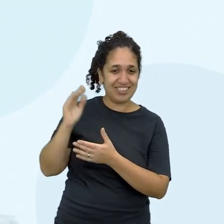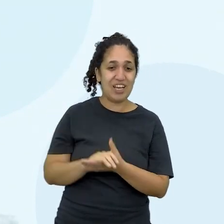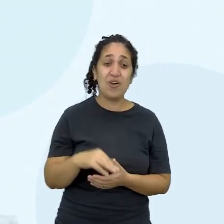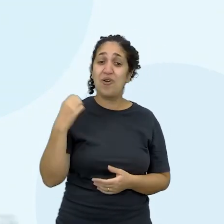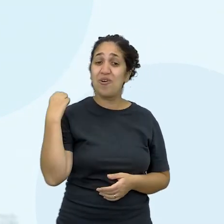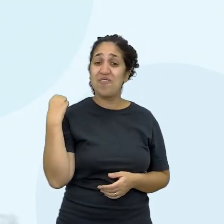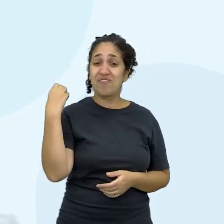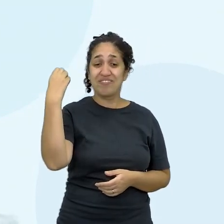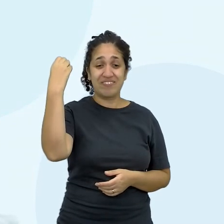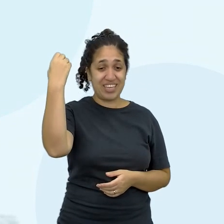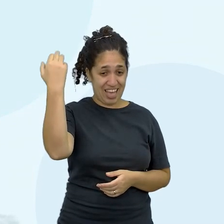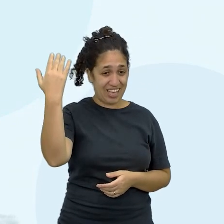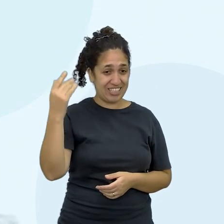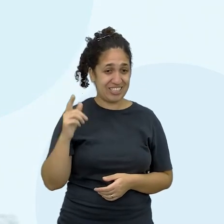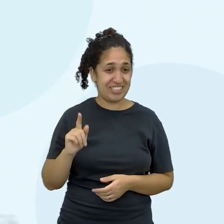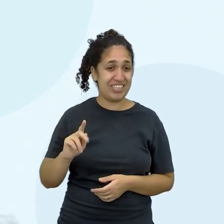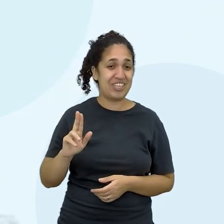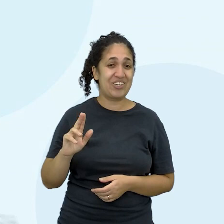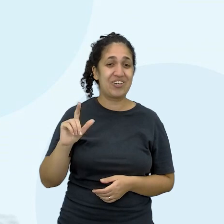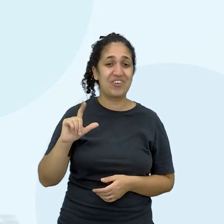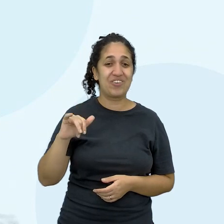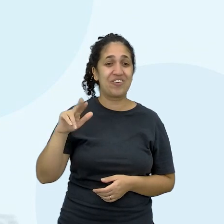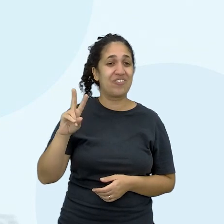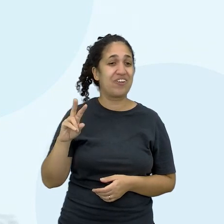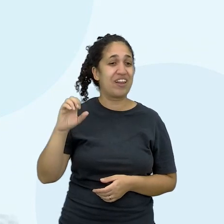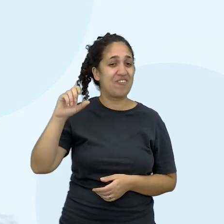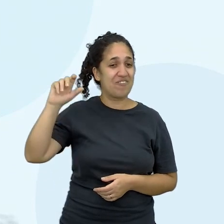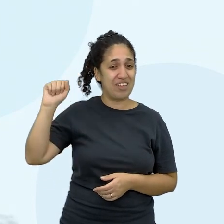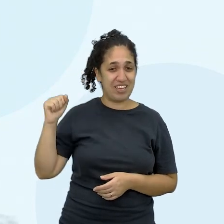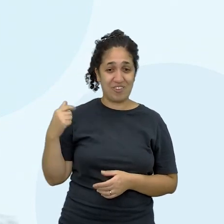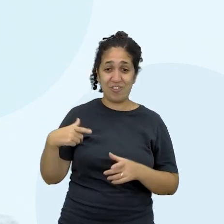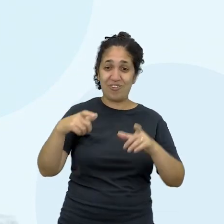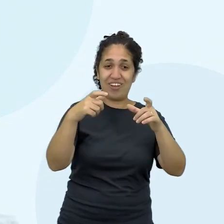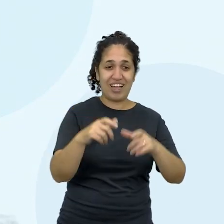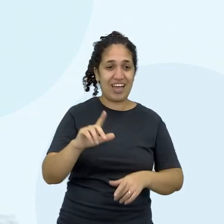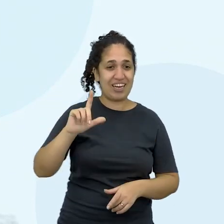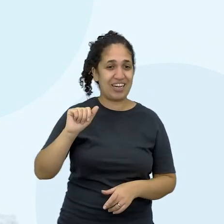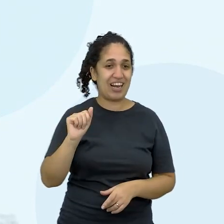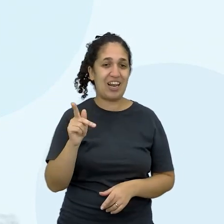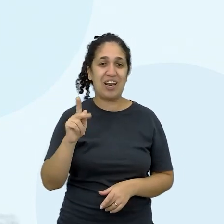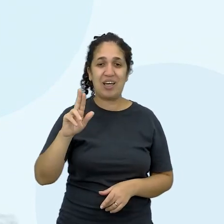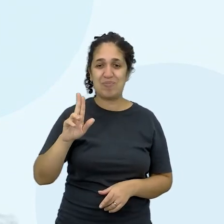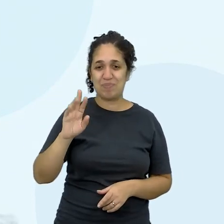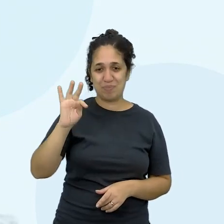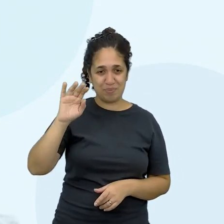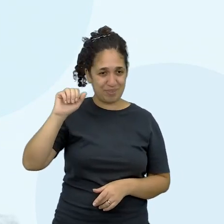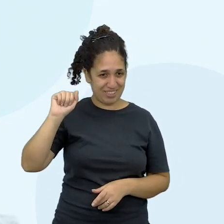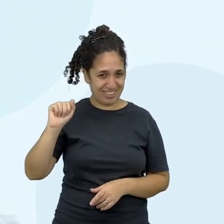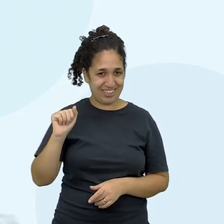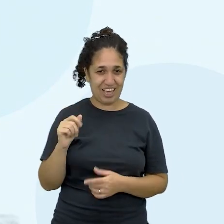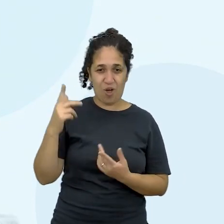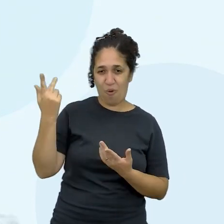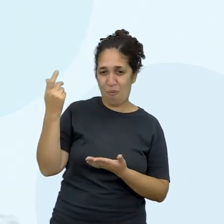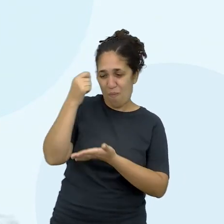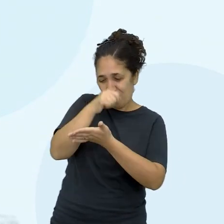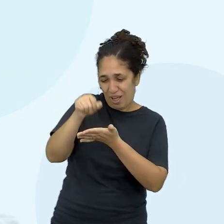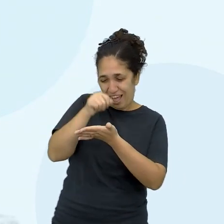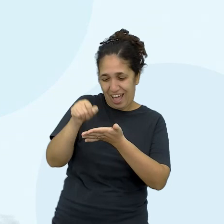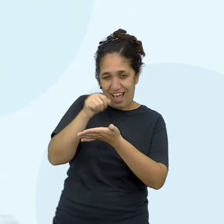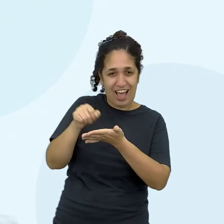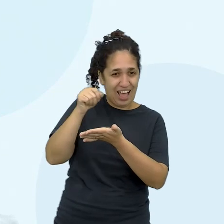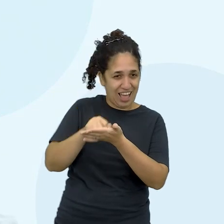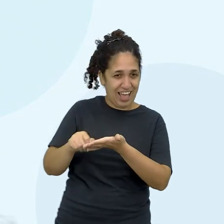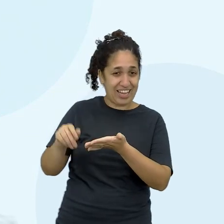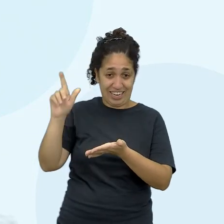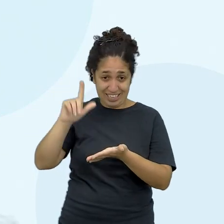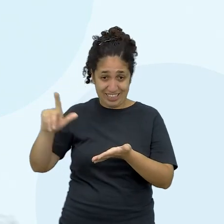de Gulliver a Laputa, que um dos nossos gênios aí da Academia Brasileira de